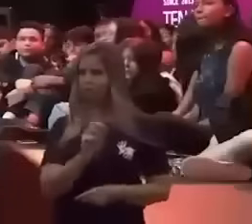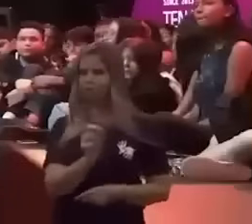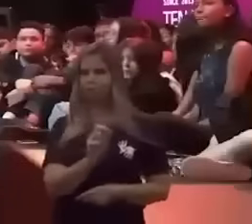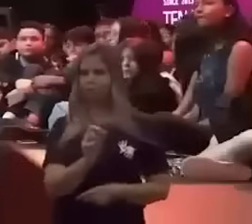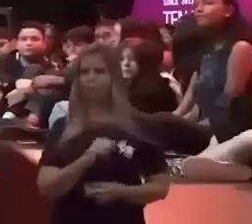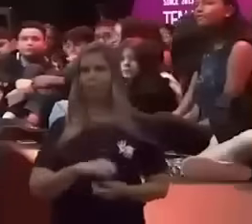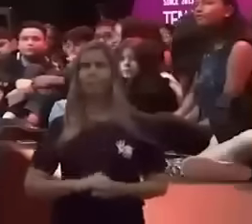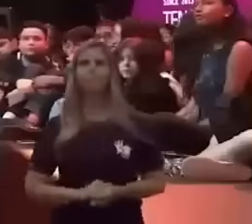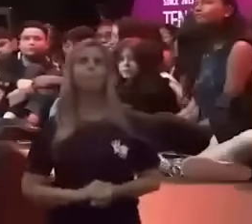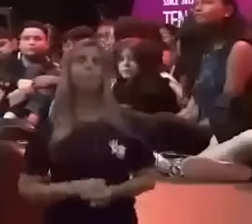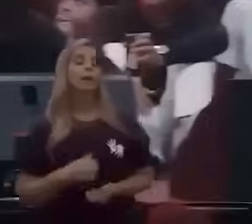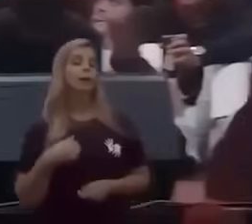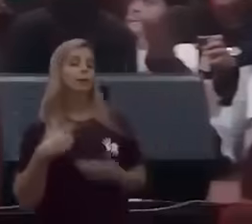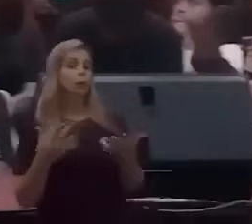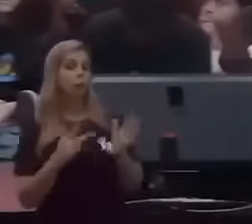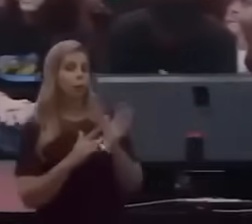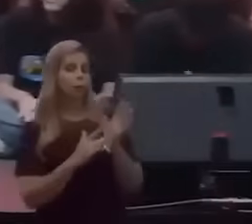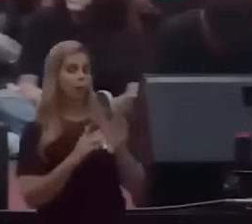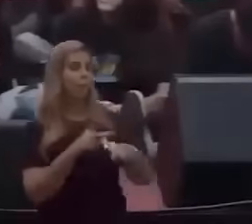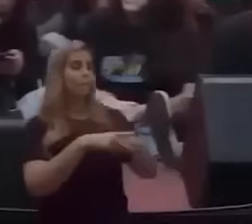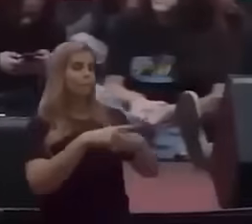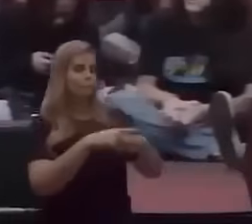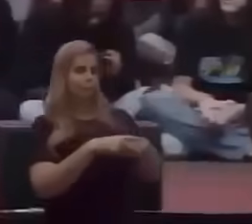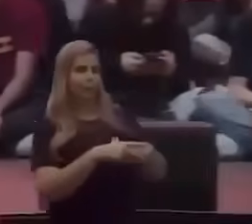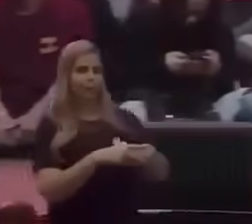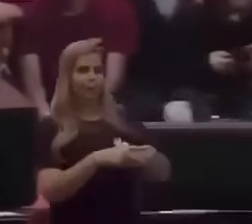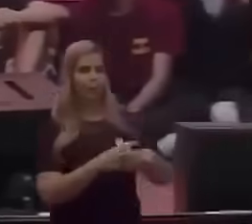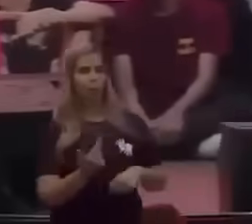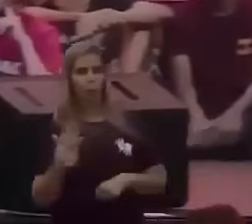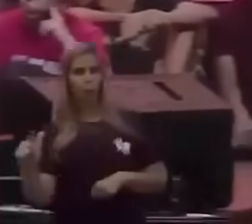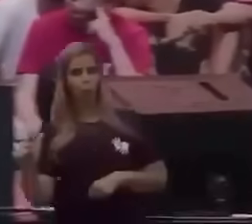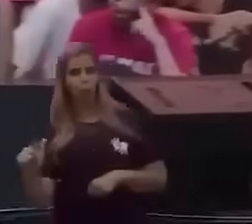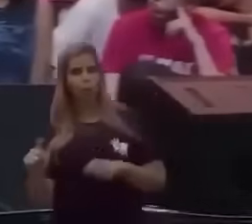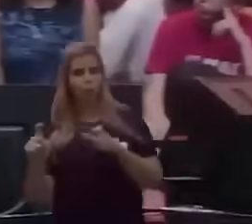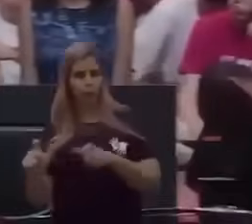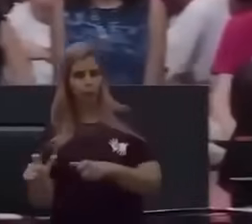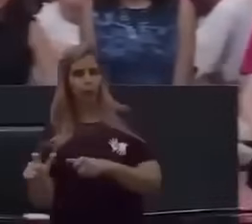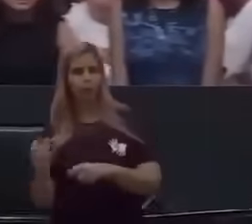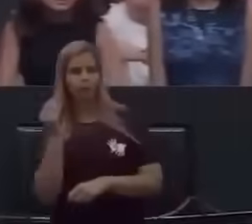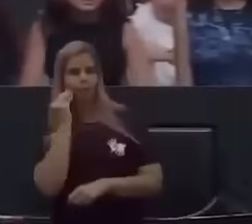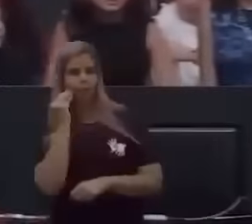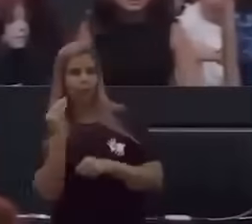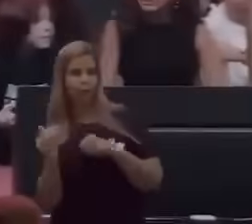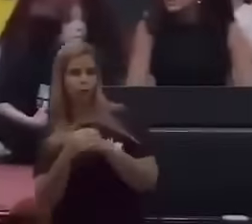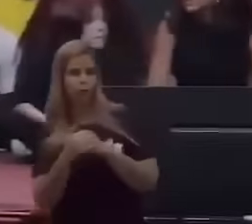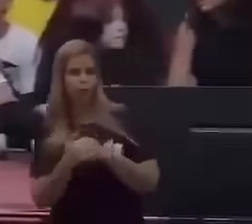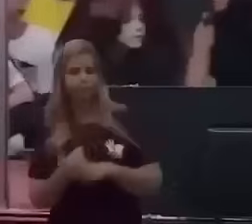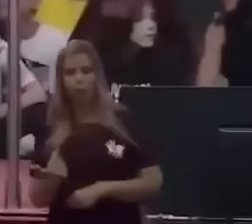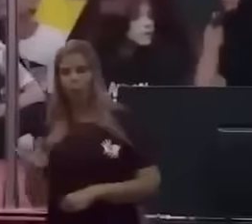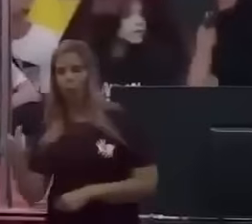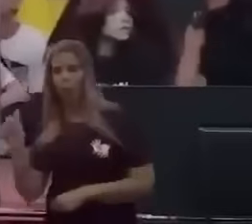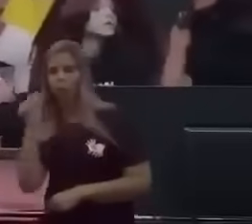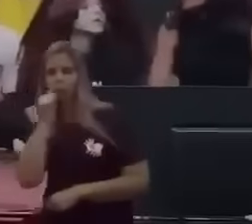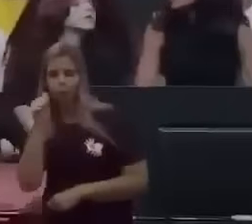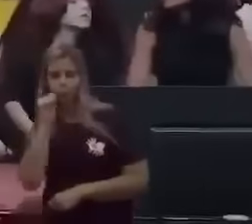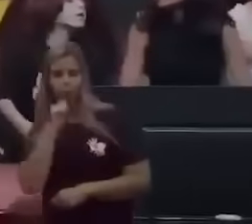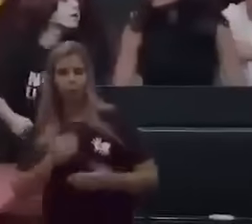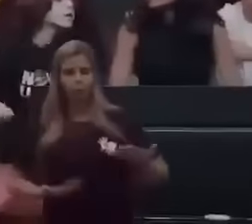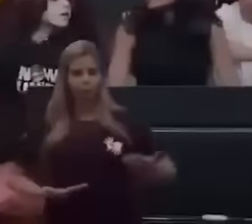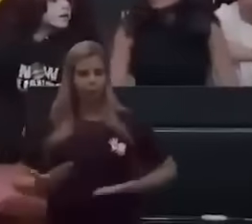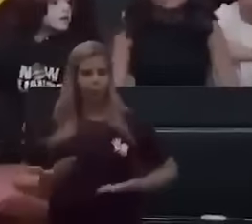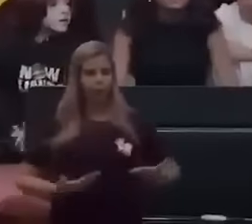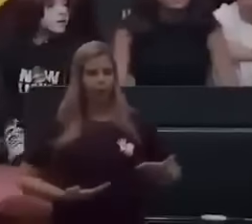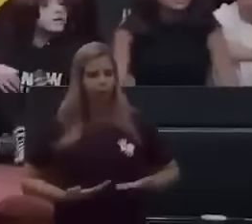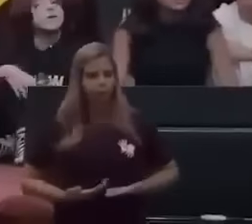aqui não está bom. Ele vai lá para o alpendre, tenta se esconder por lá, passa uma outra criada, olha,